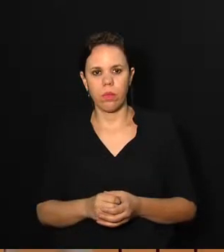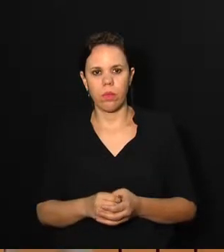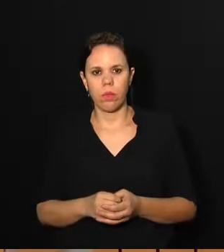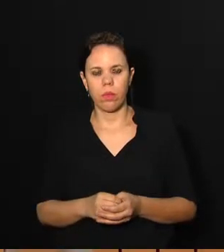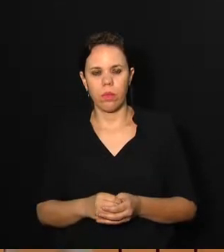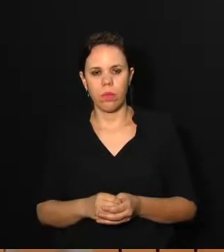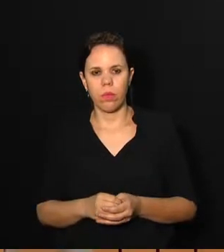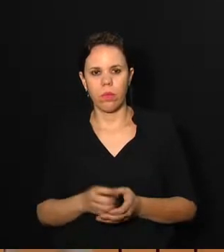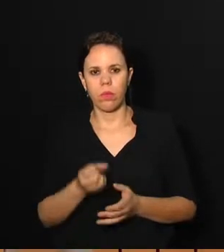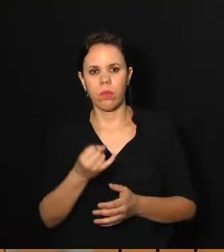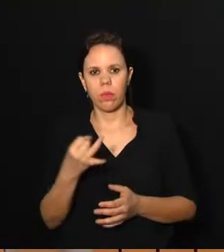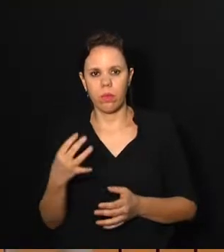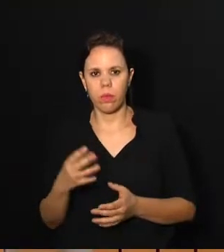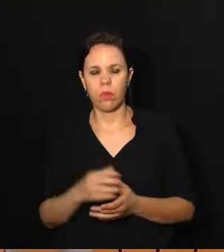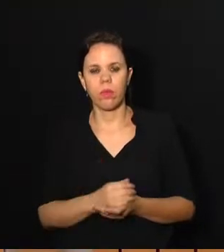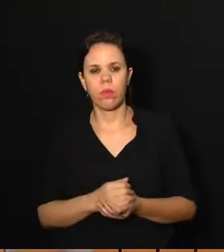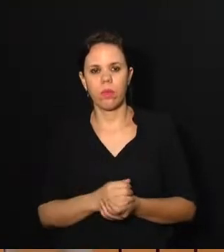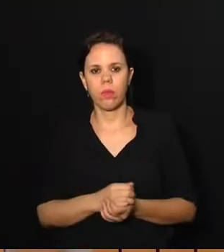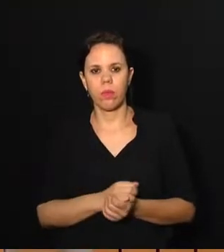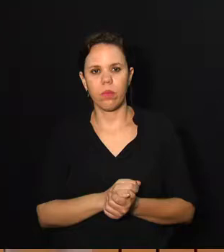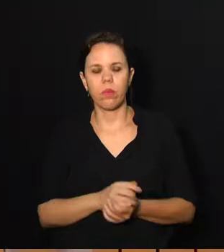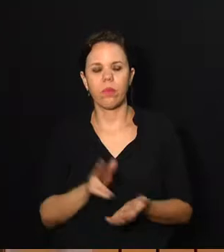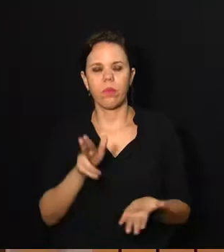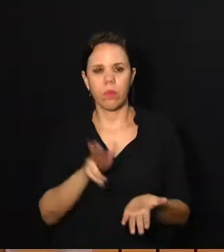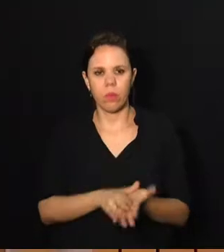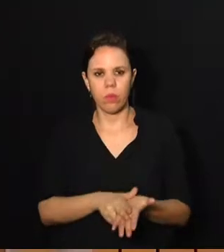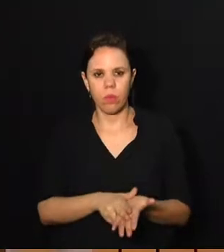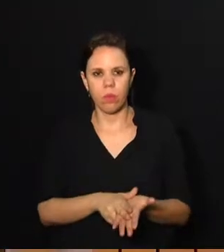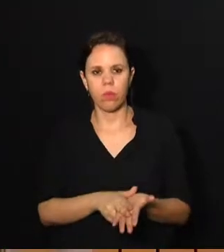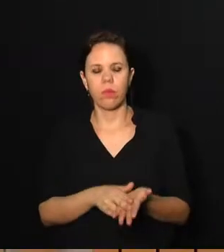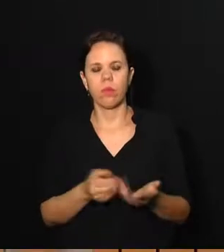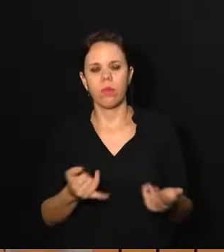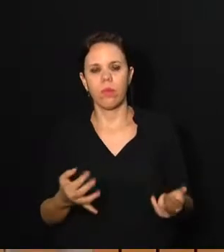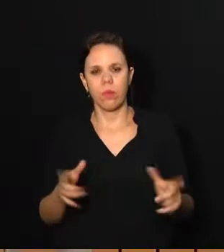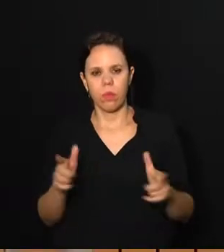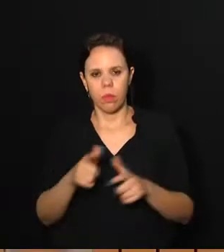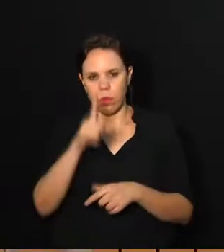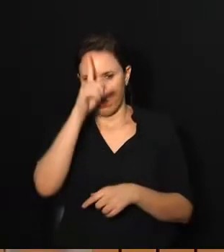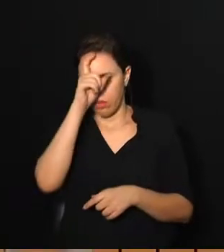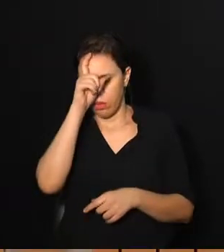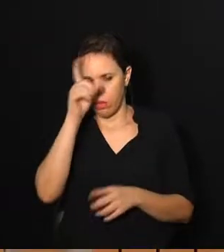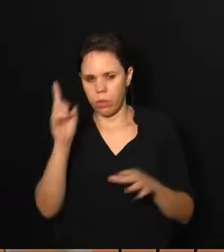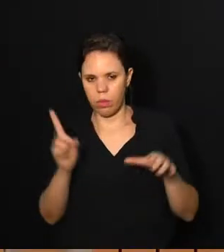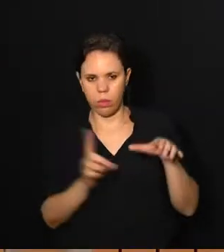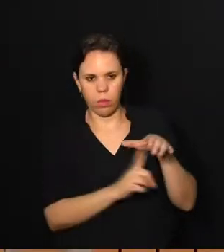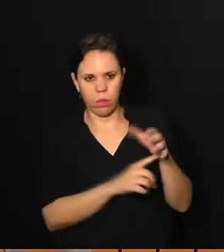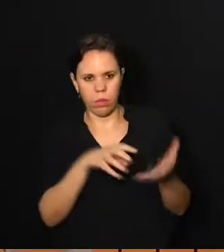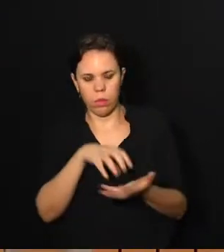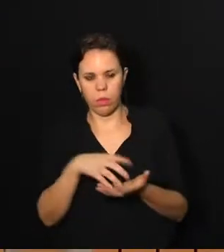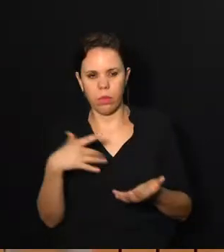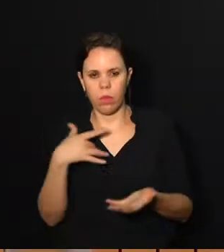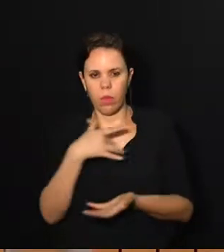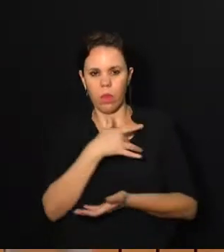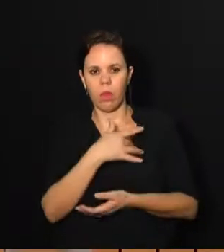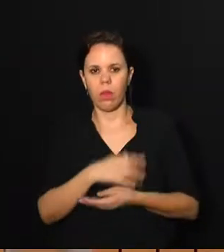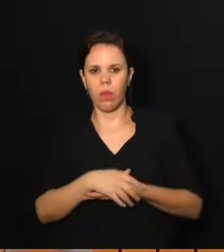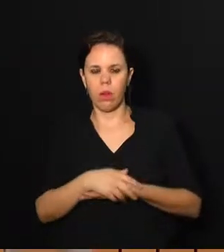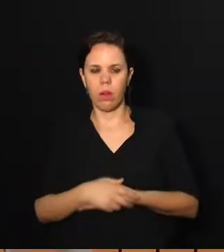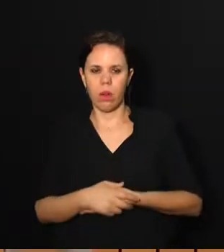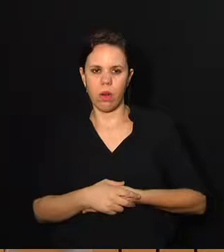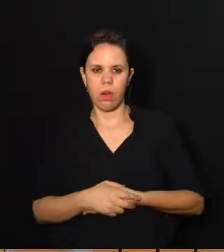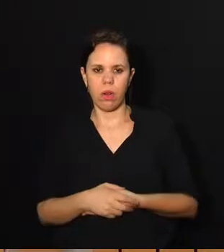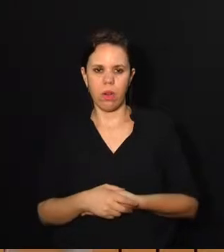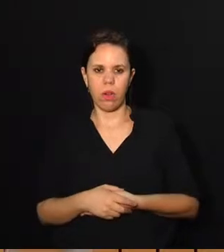esse volume, né, de internações, de consultas em postos de saúde.